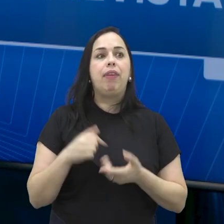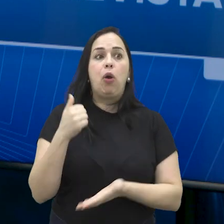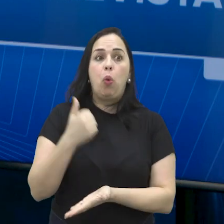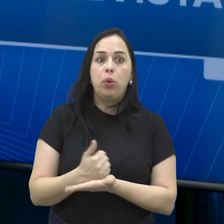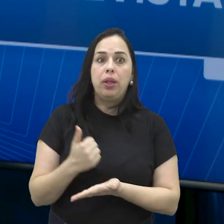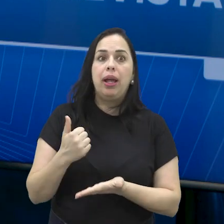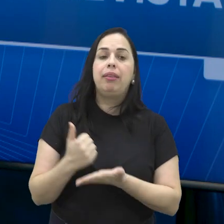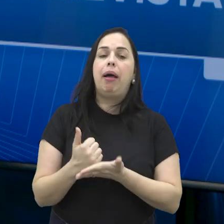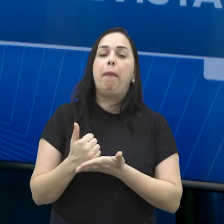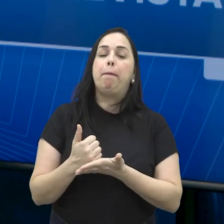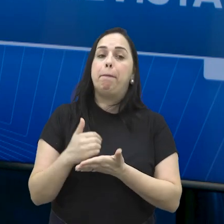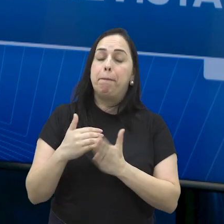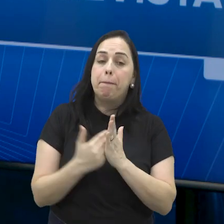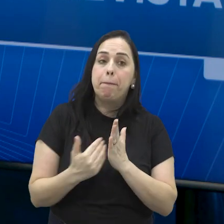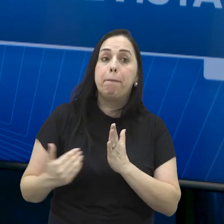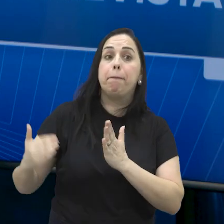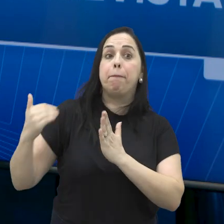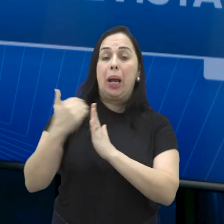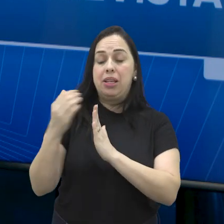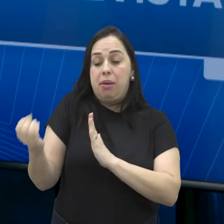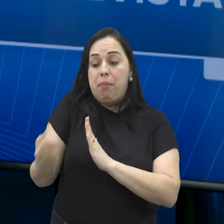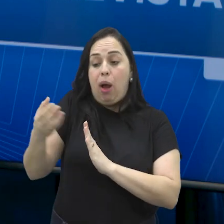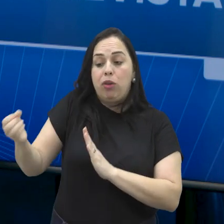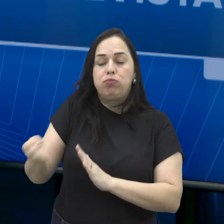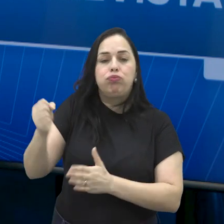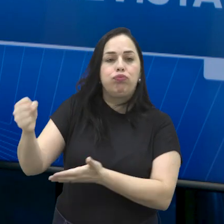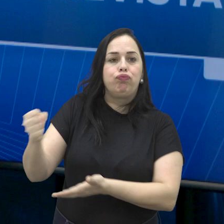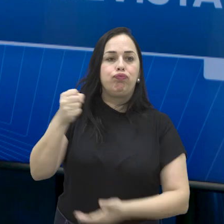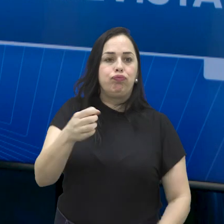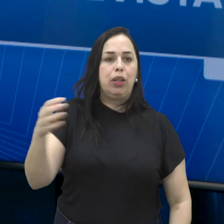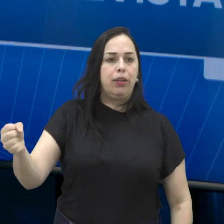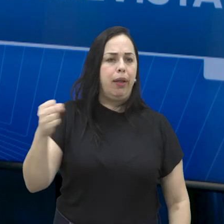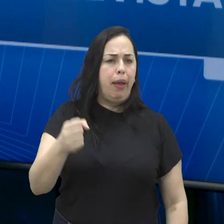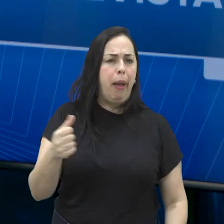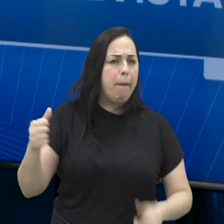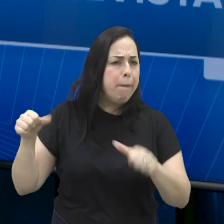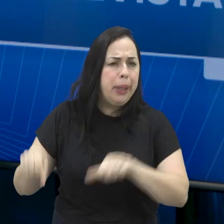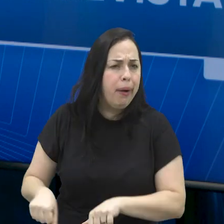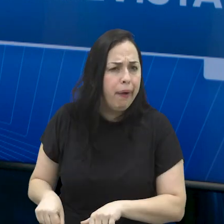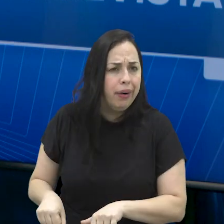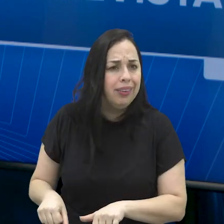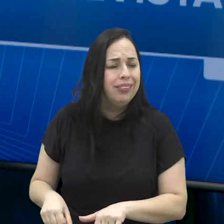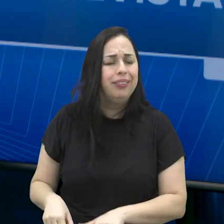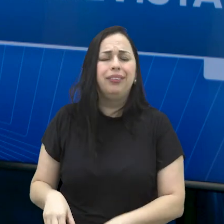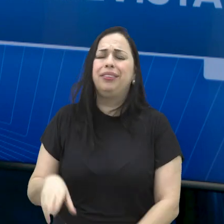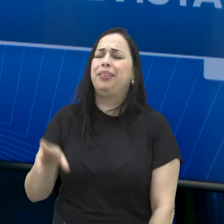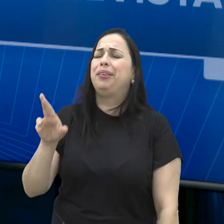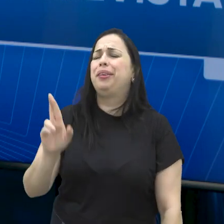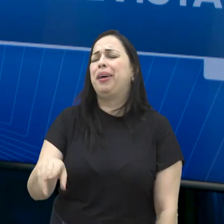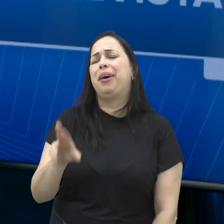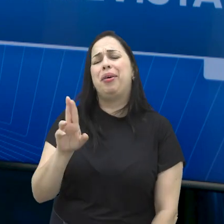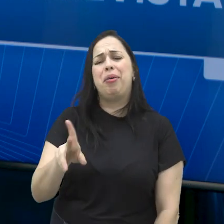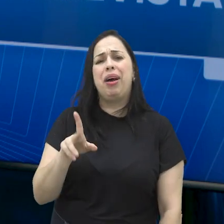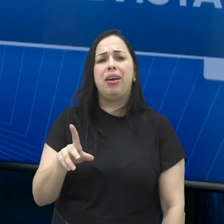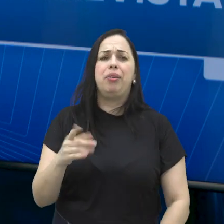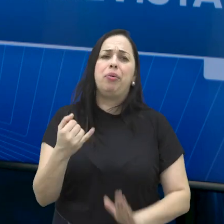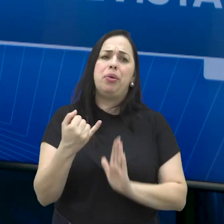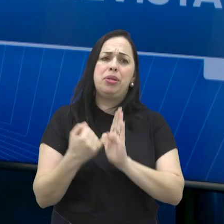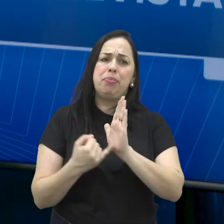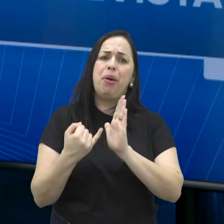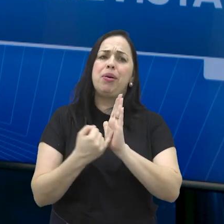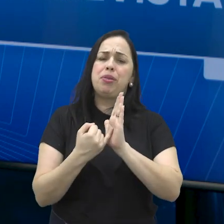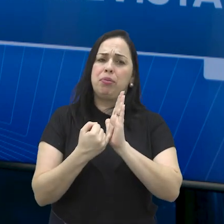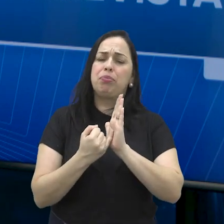obra pela contratação de novas pessoas não é o pior problema das empresas hoje. Como todos sabem, nossos impostos não são